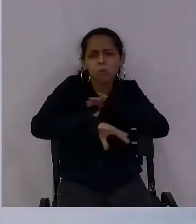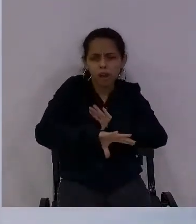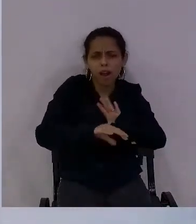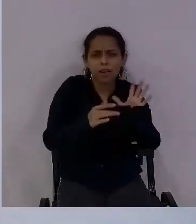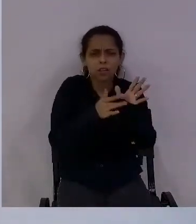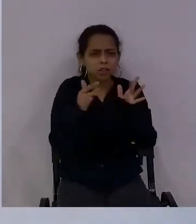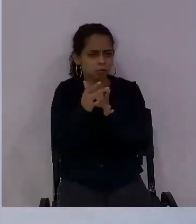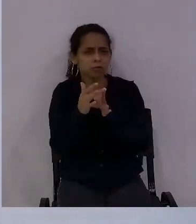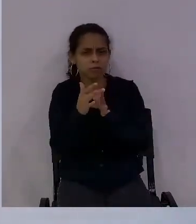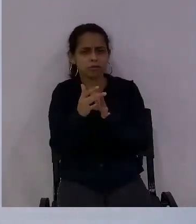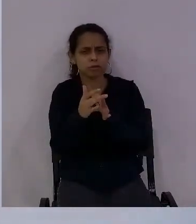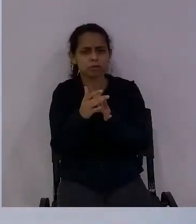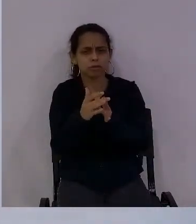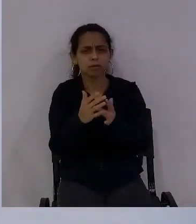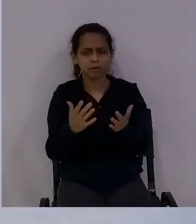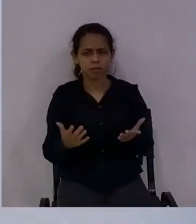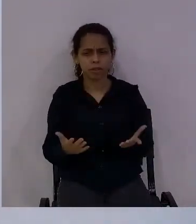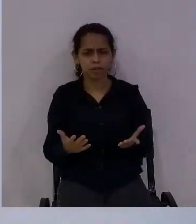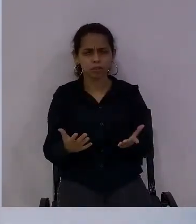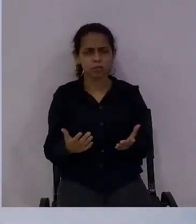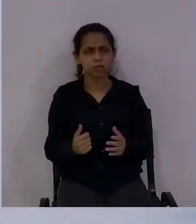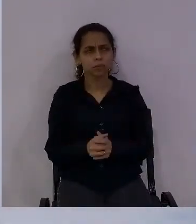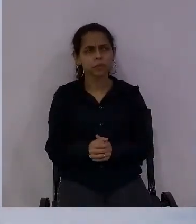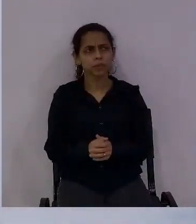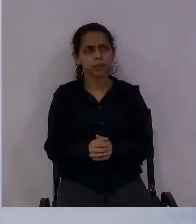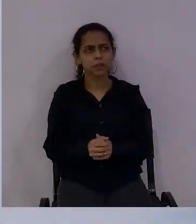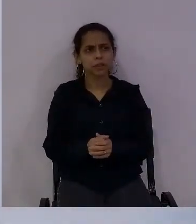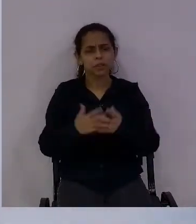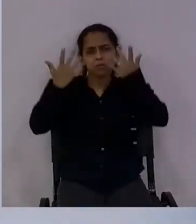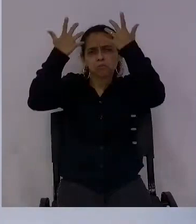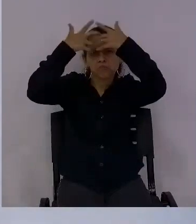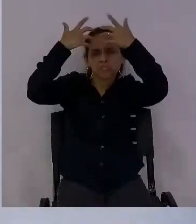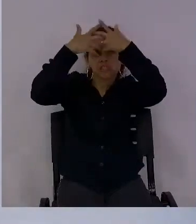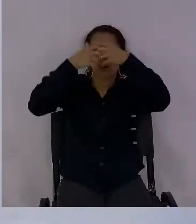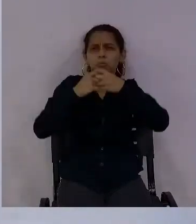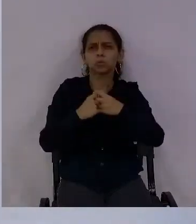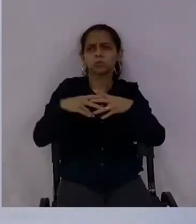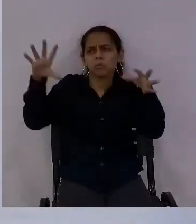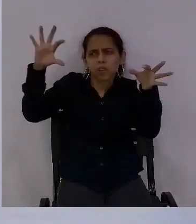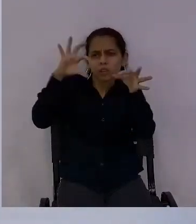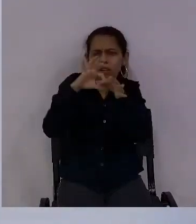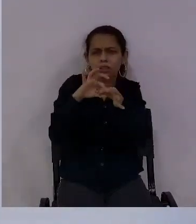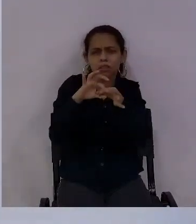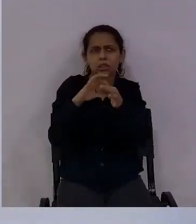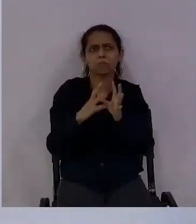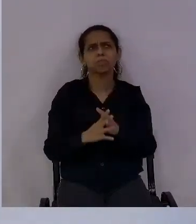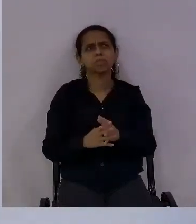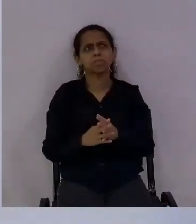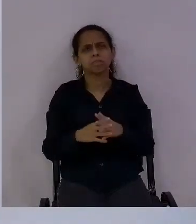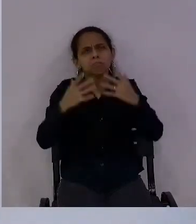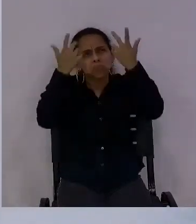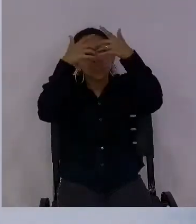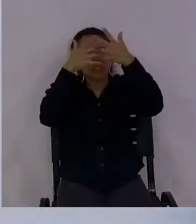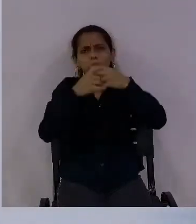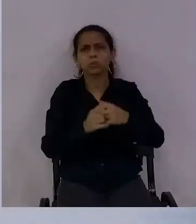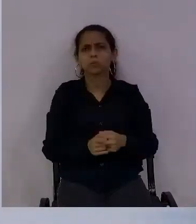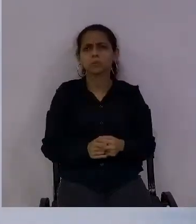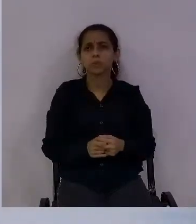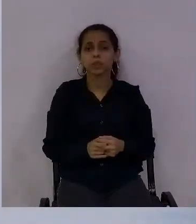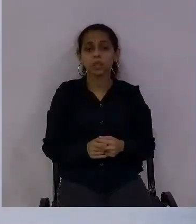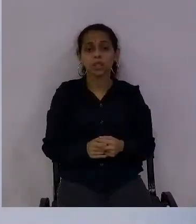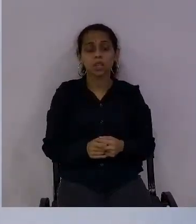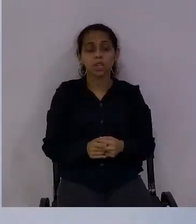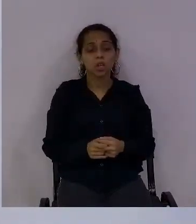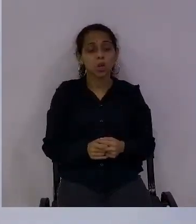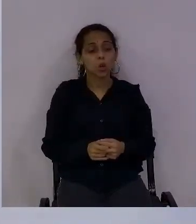nesta relação de pacto e considerássemos quem firmou o acordo? O homem.